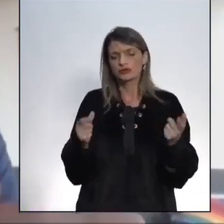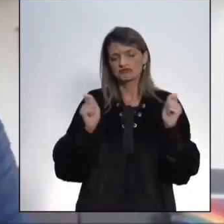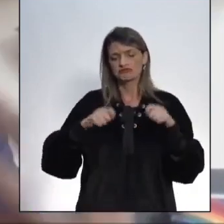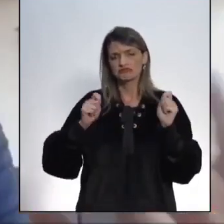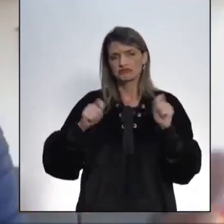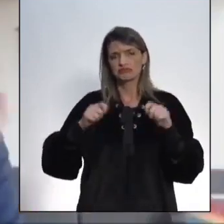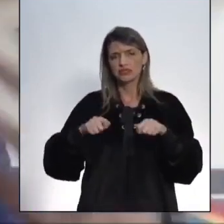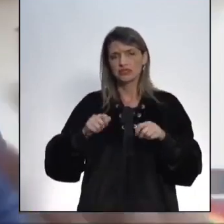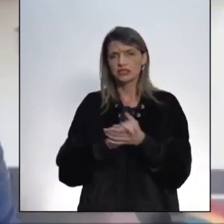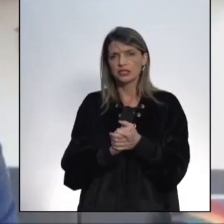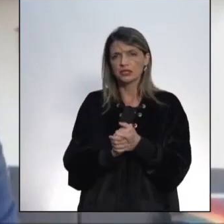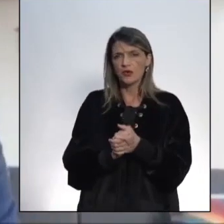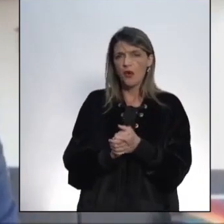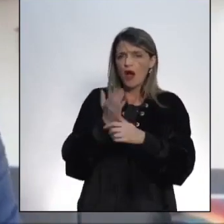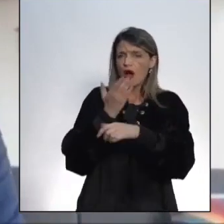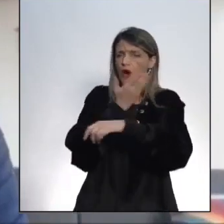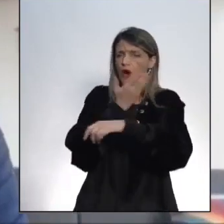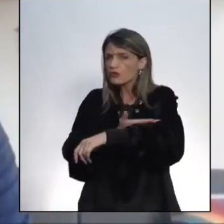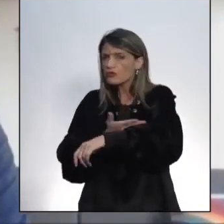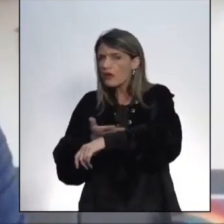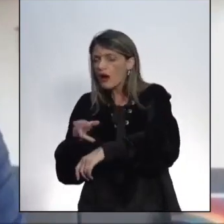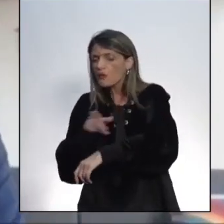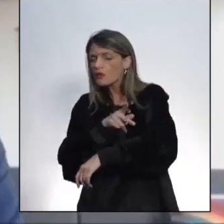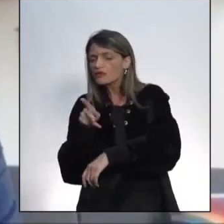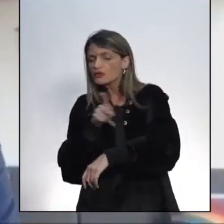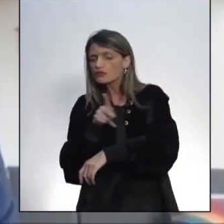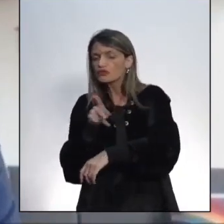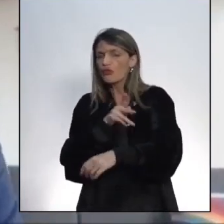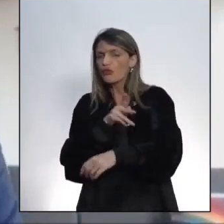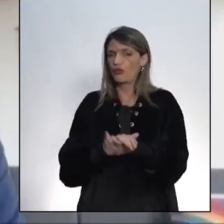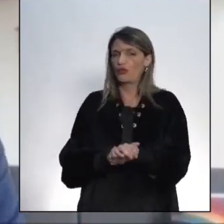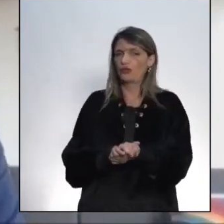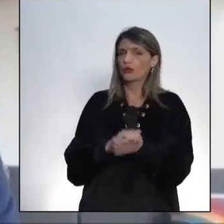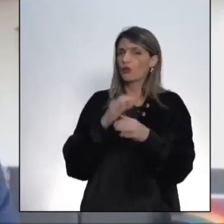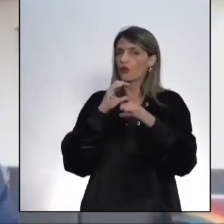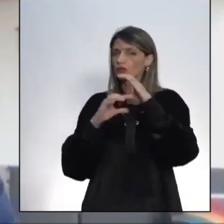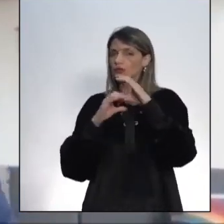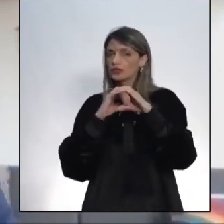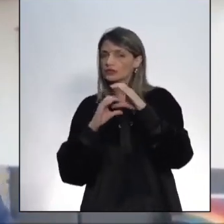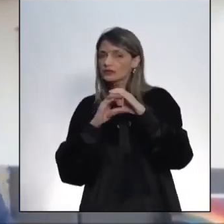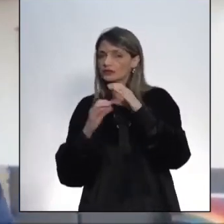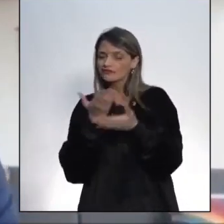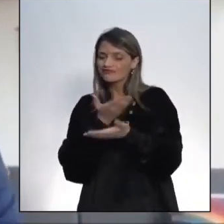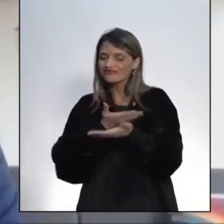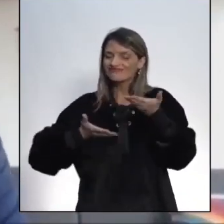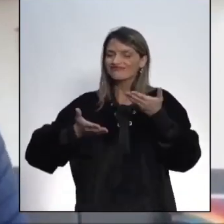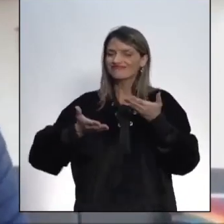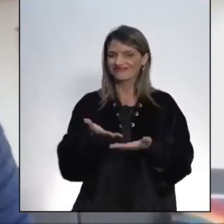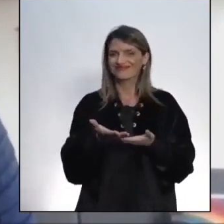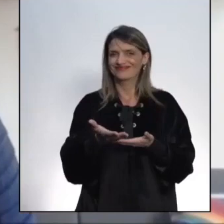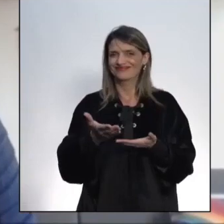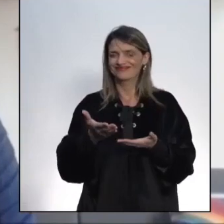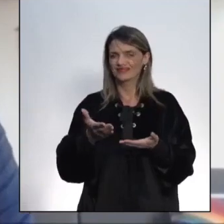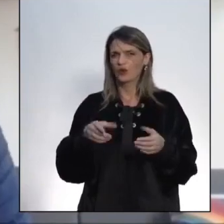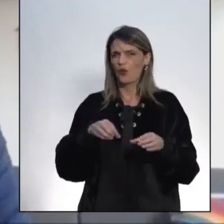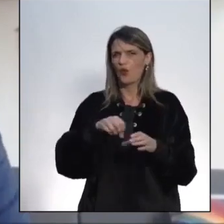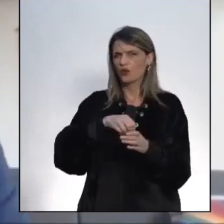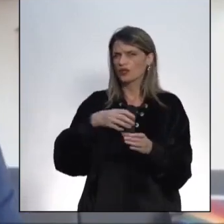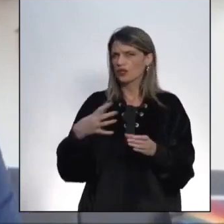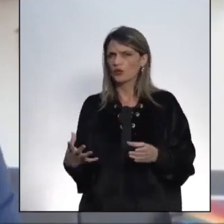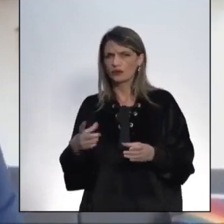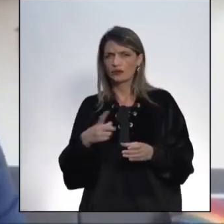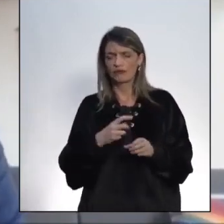ir familiarizando o professor com essa linguagem, né? A gente falou aqui de comunicação e falou um pouco de conteúdo. Tem